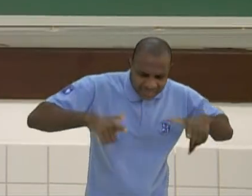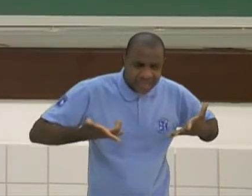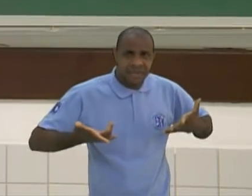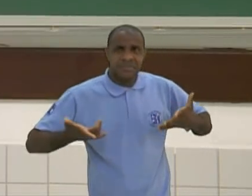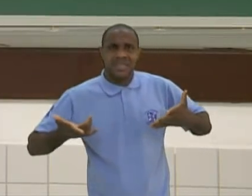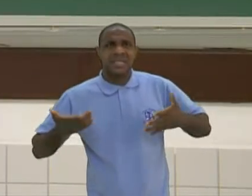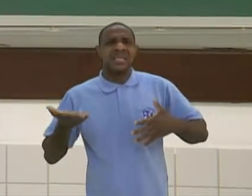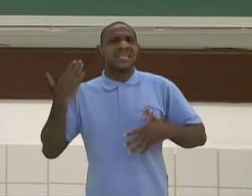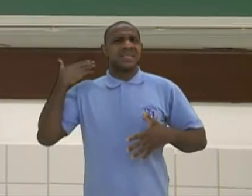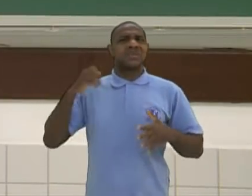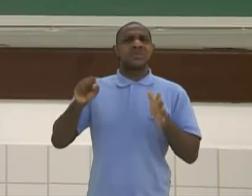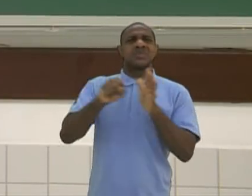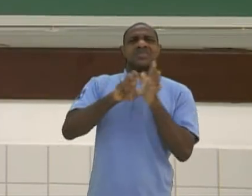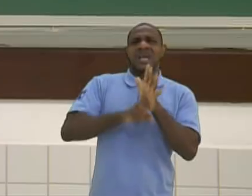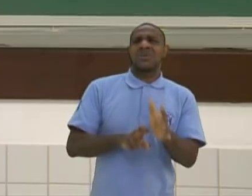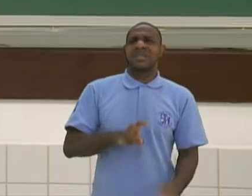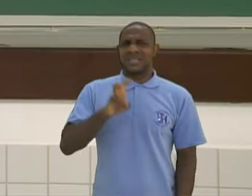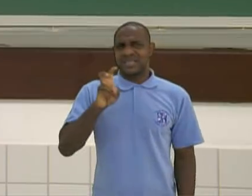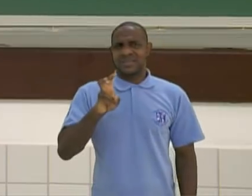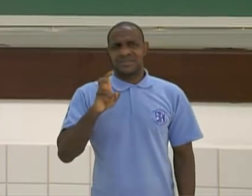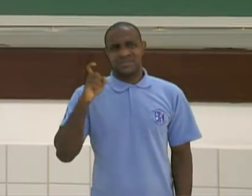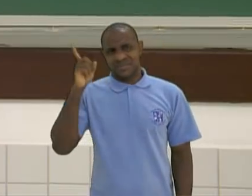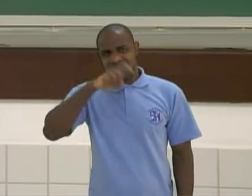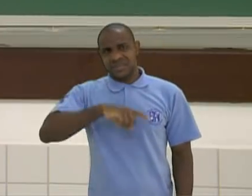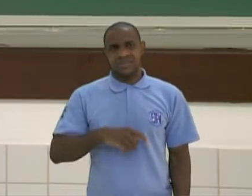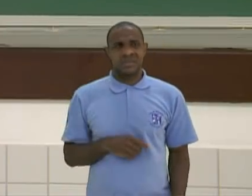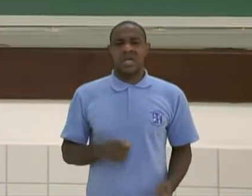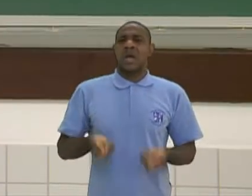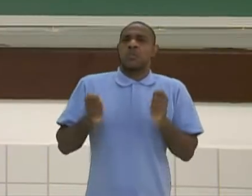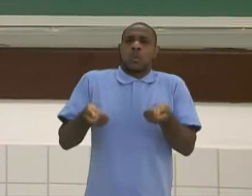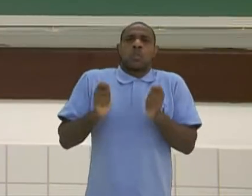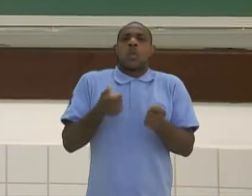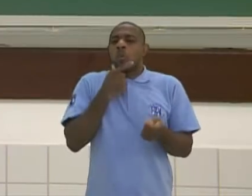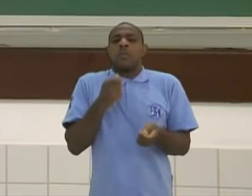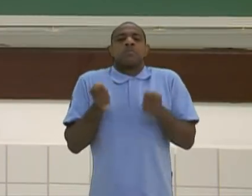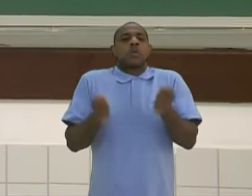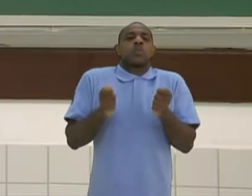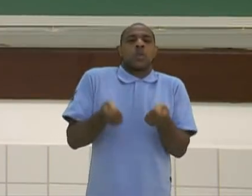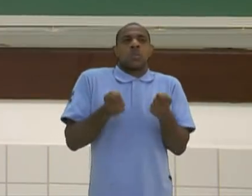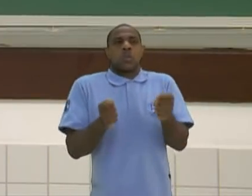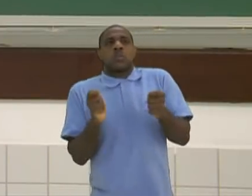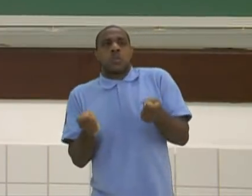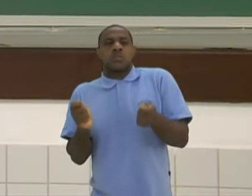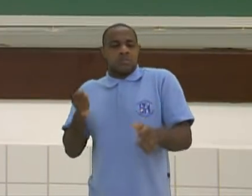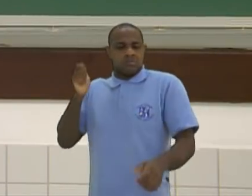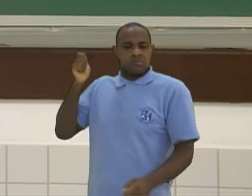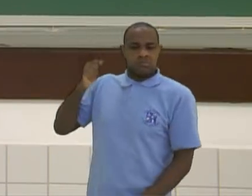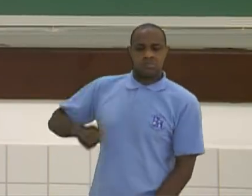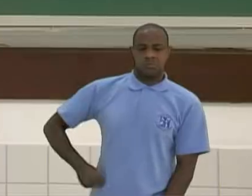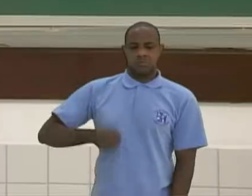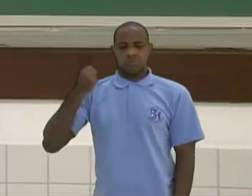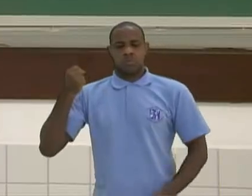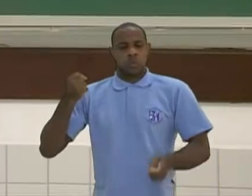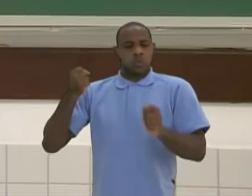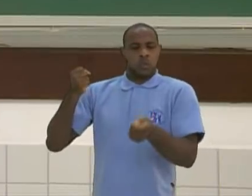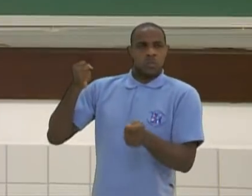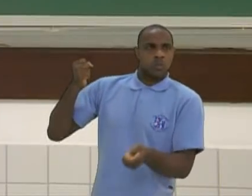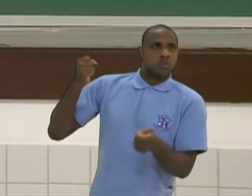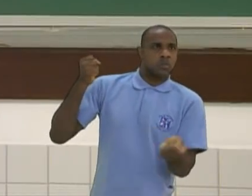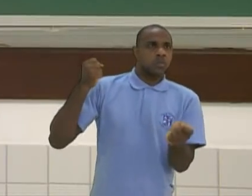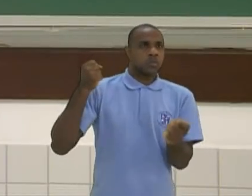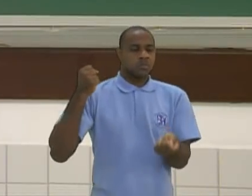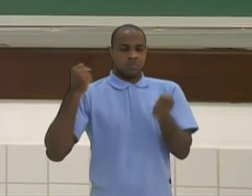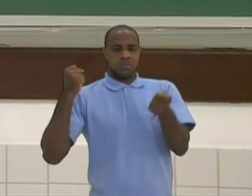do século I ao século V. Que os germanos romanos sempre entraram em contato e viveram em alguns momentos de uma maneira pacífica, até mesmo